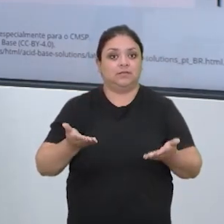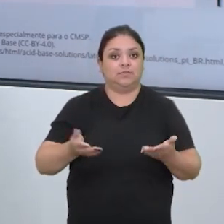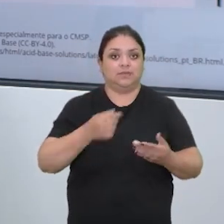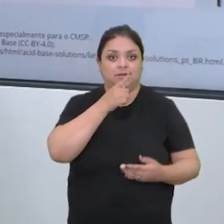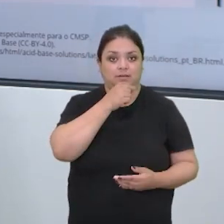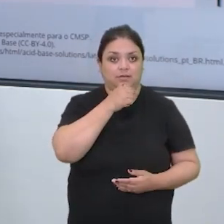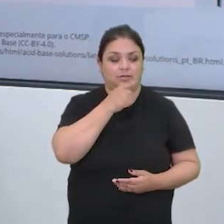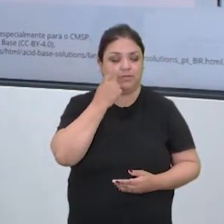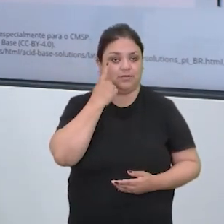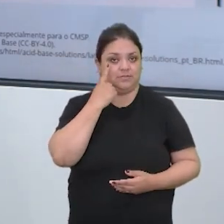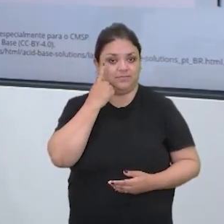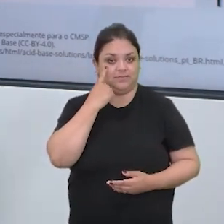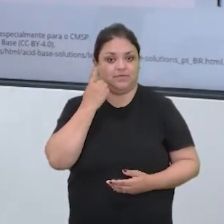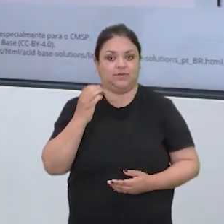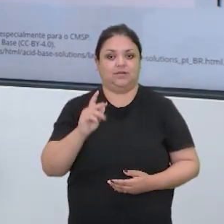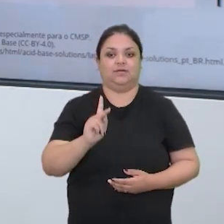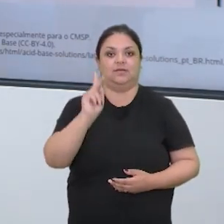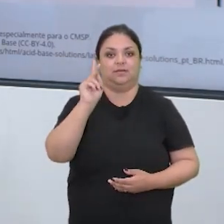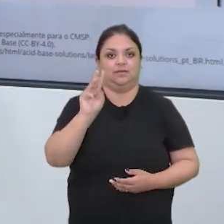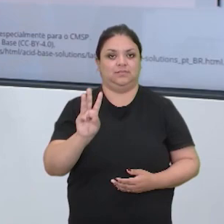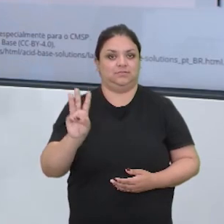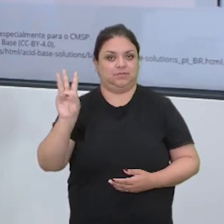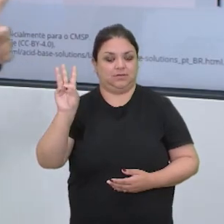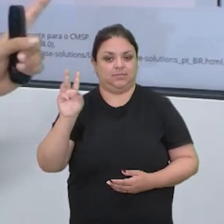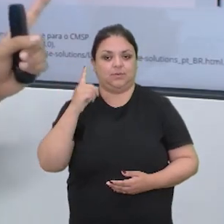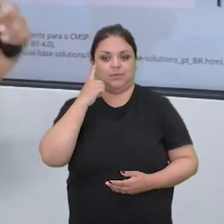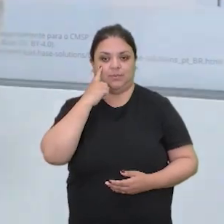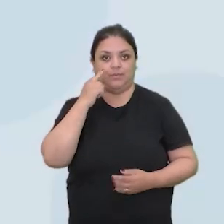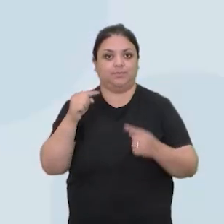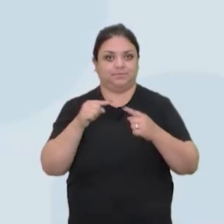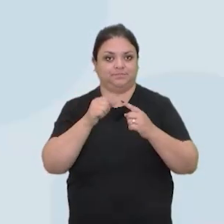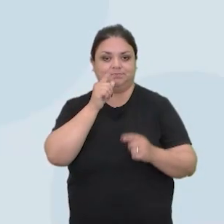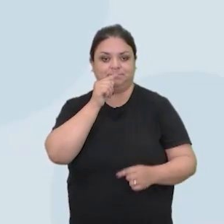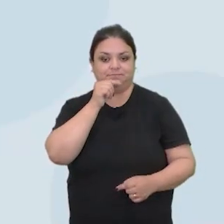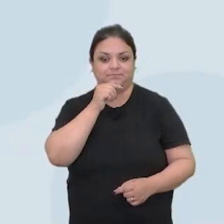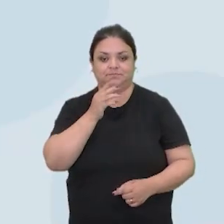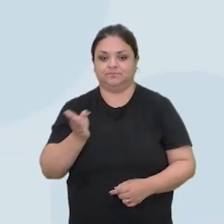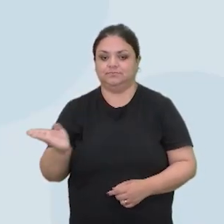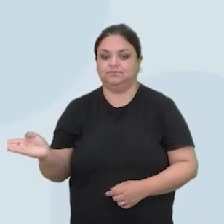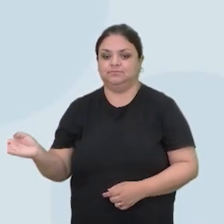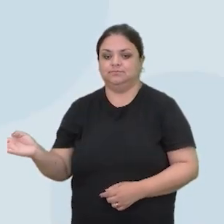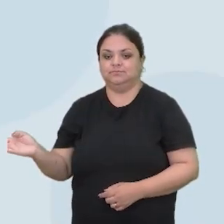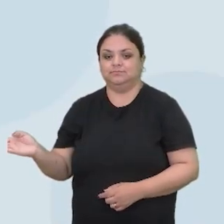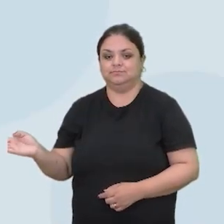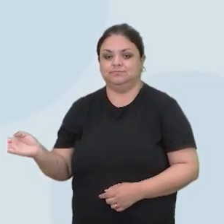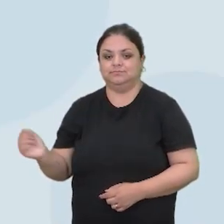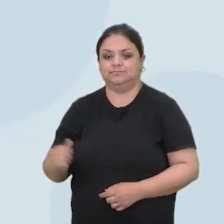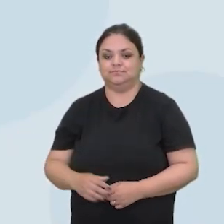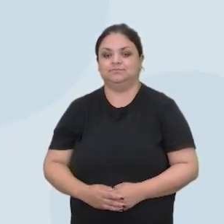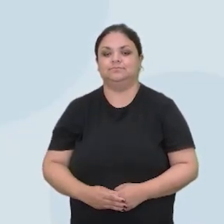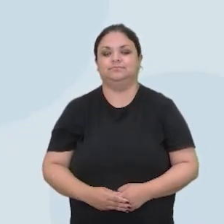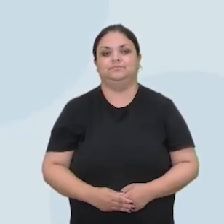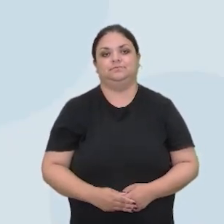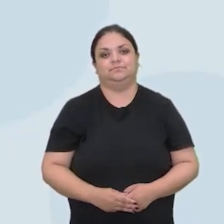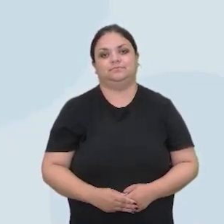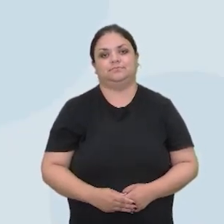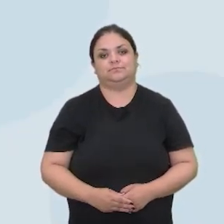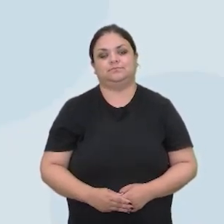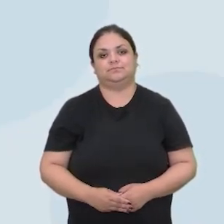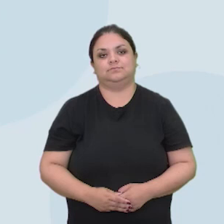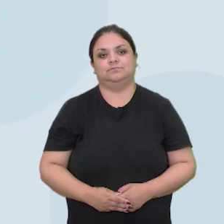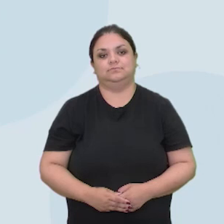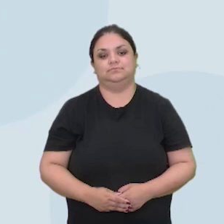entrar agora, que é o Kw. Então, se vocês olharem de novo aí, a gente vai ter a equação da água,